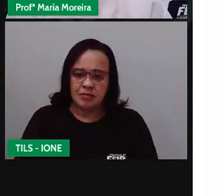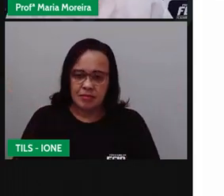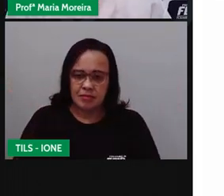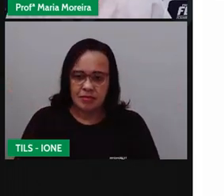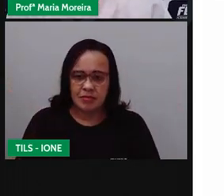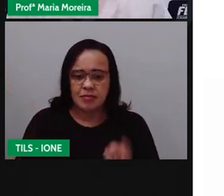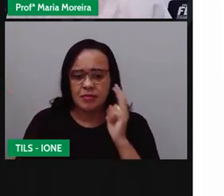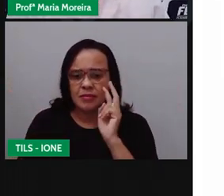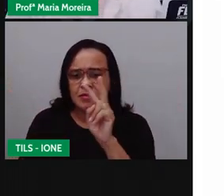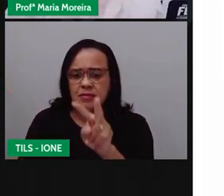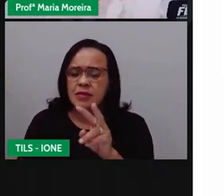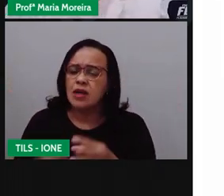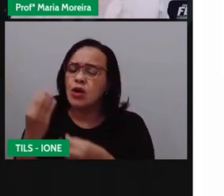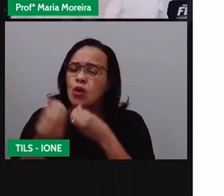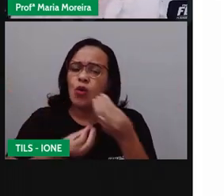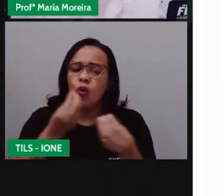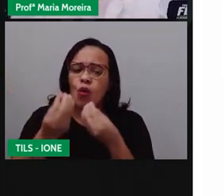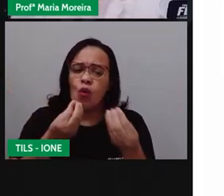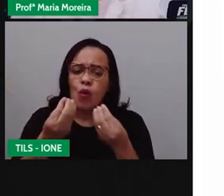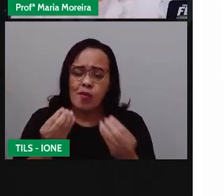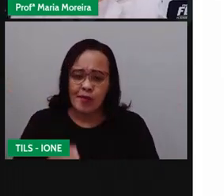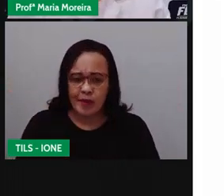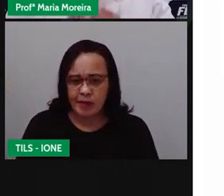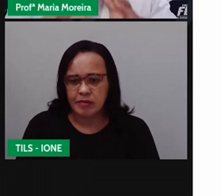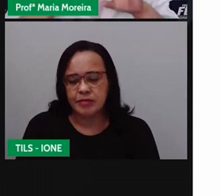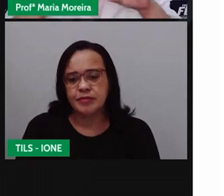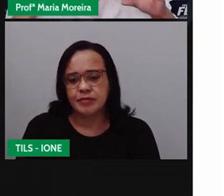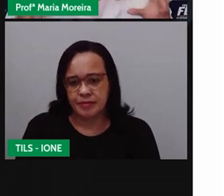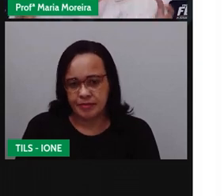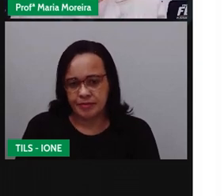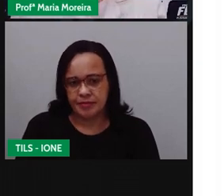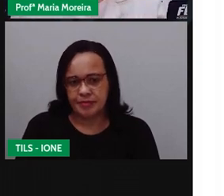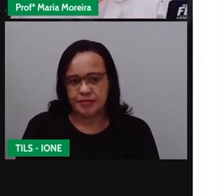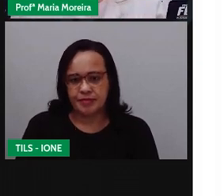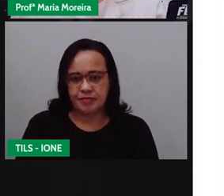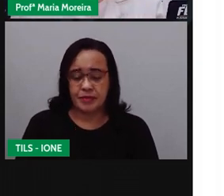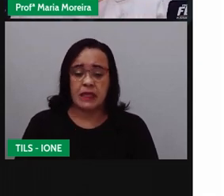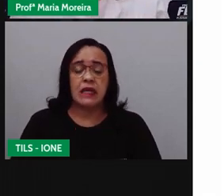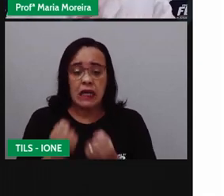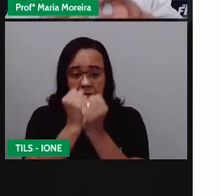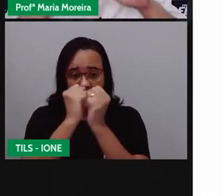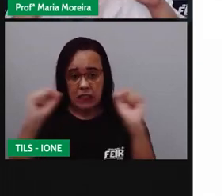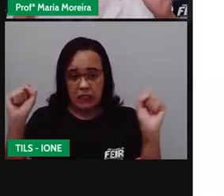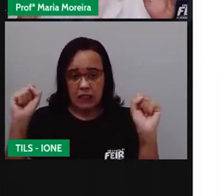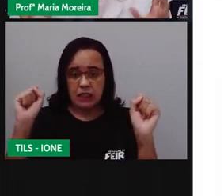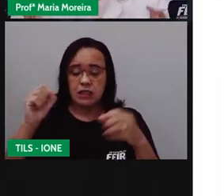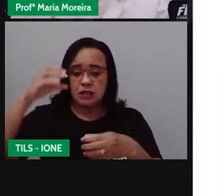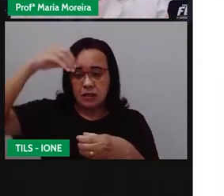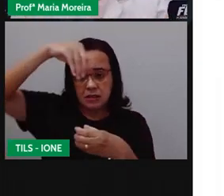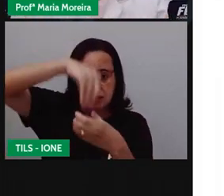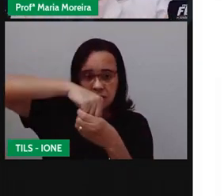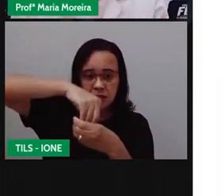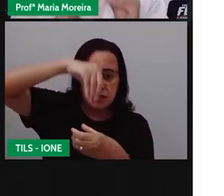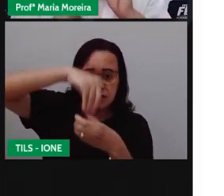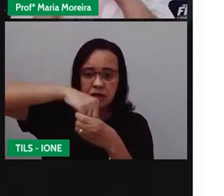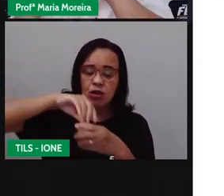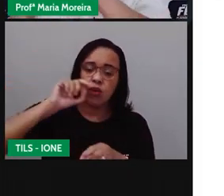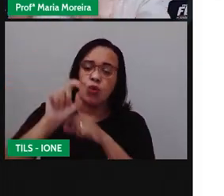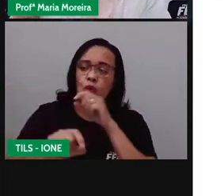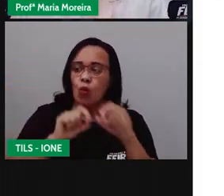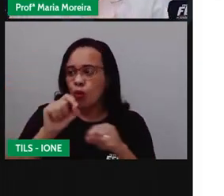aí é feito, na verdade, para quê? Ó, são embalagens maiores. Dentro dessa embalagem maior tem o